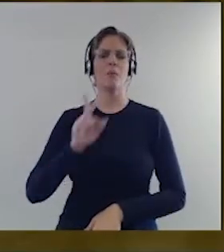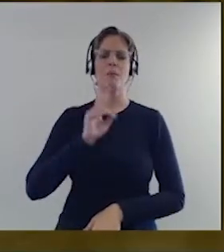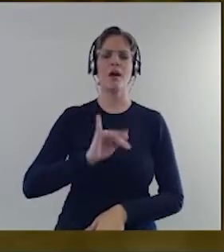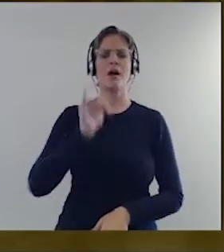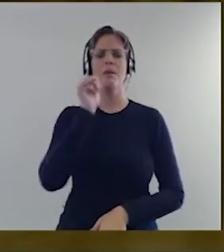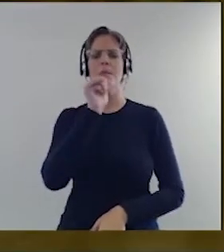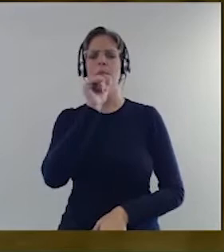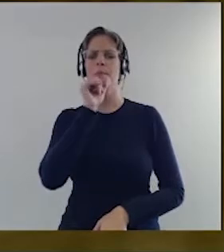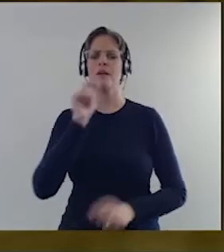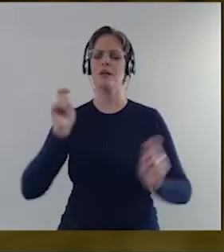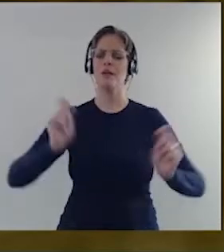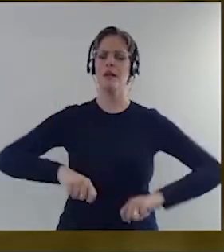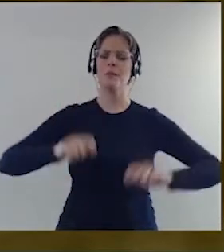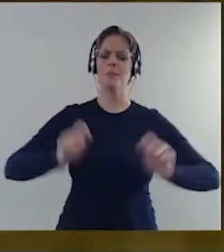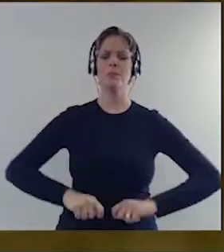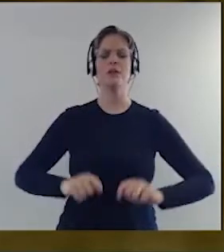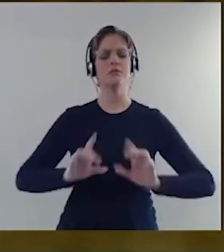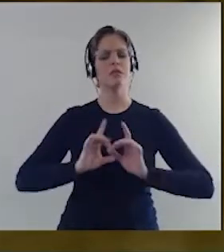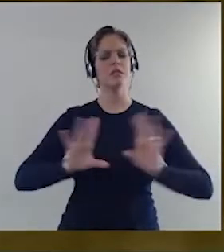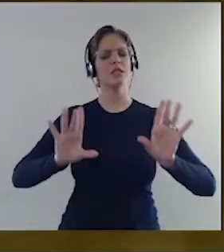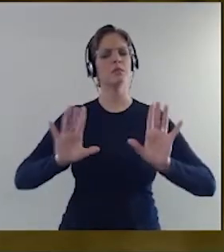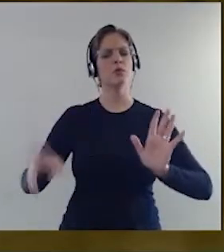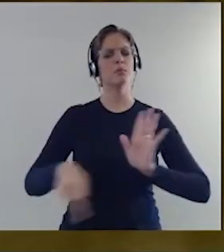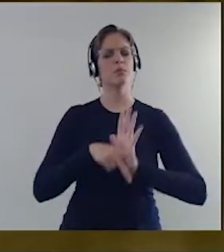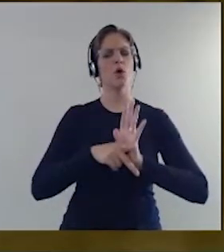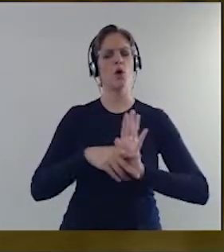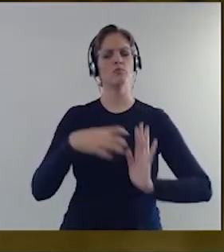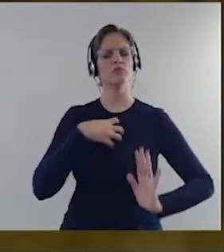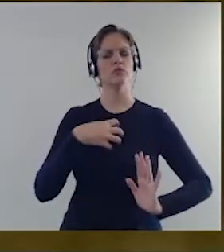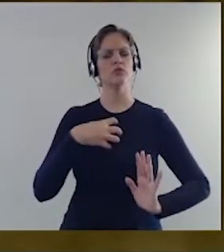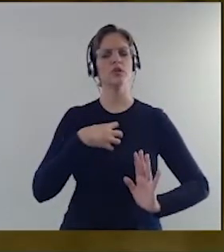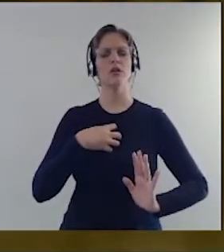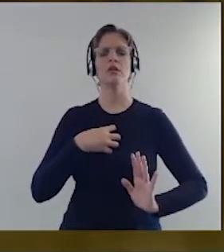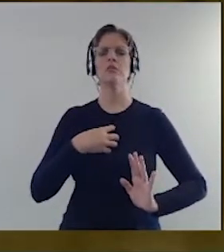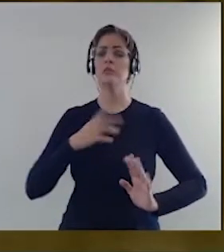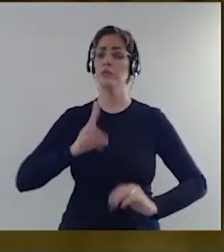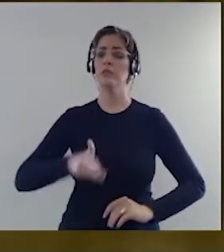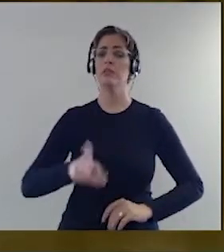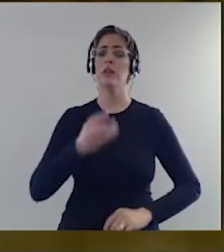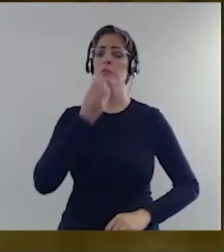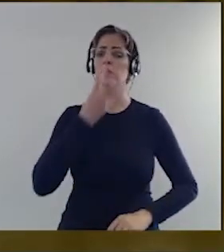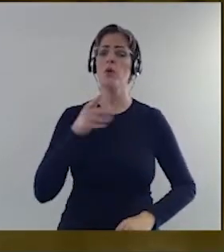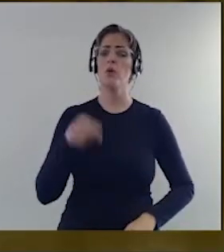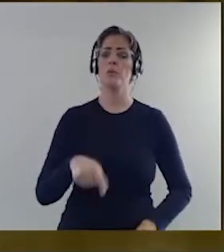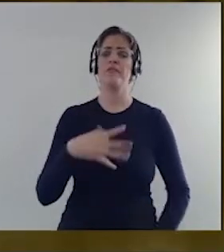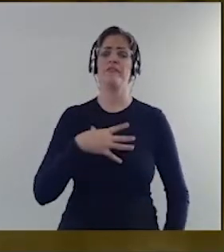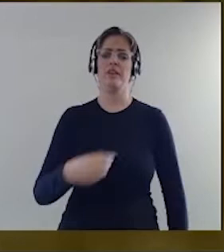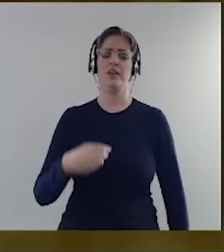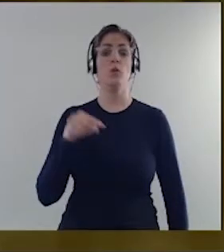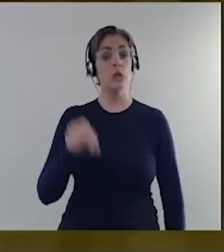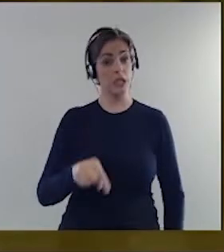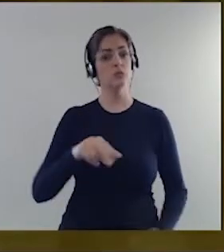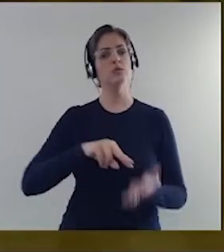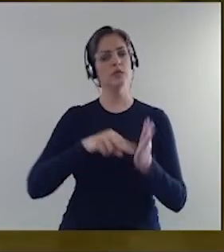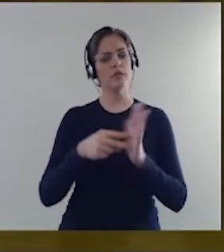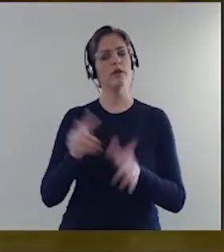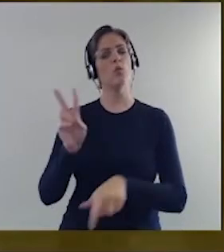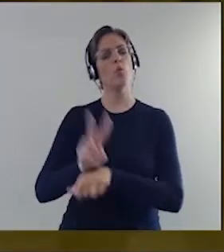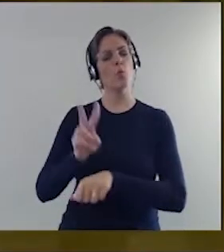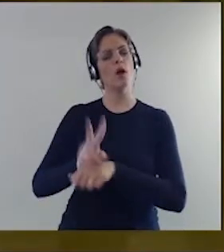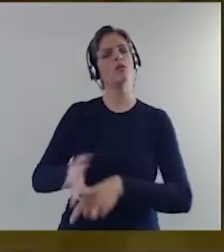suas aptidões e disponibilidades próprias, sempre em benefício dos filhos. Isso é guarda